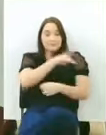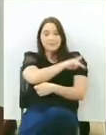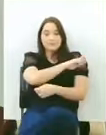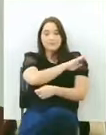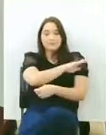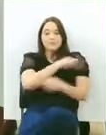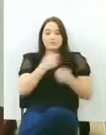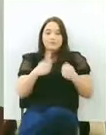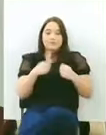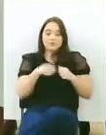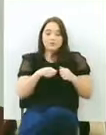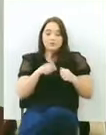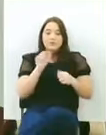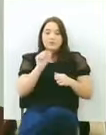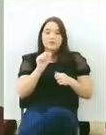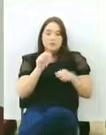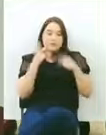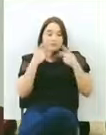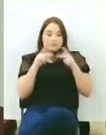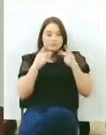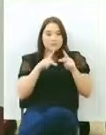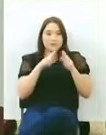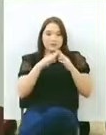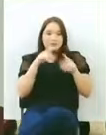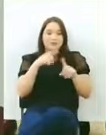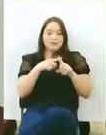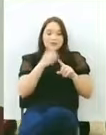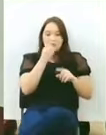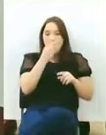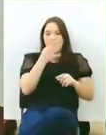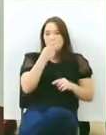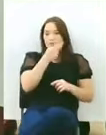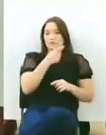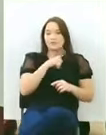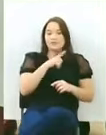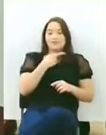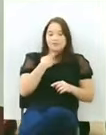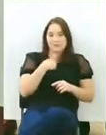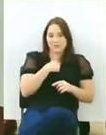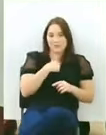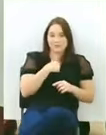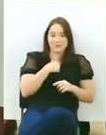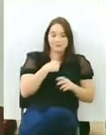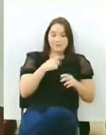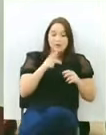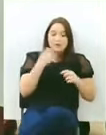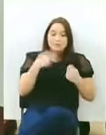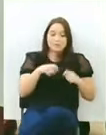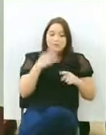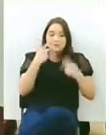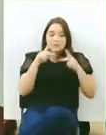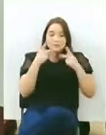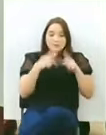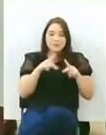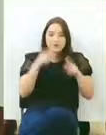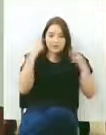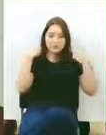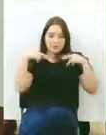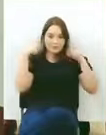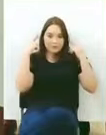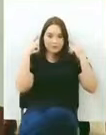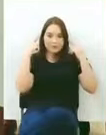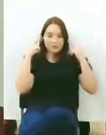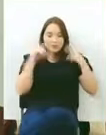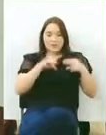que os presbíteros devem pastorear a igreja de boa vontade. Observe: pastoreai o rebanho de Deus que há